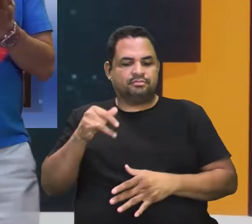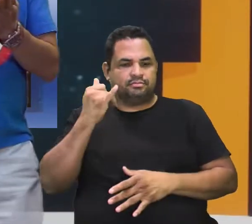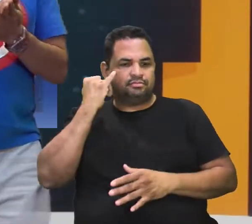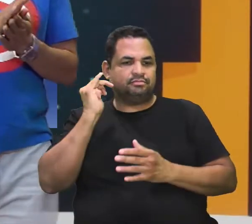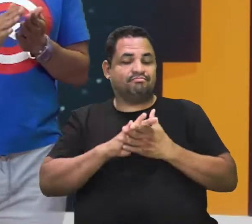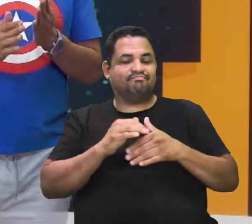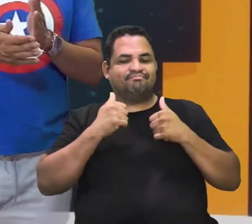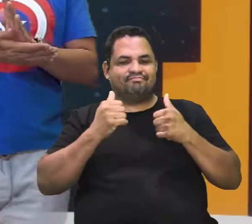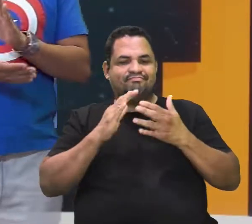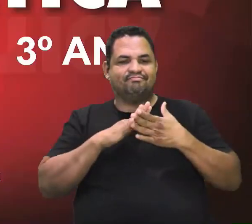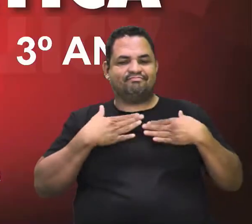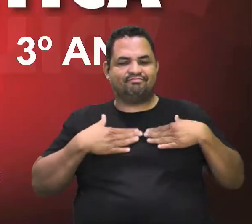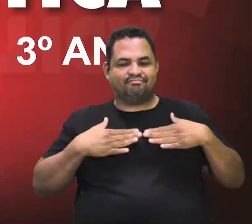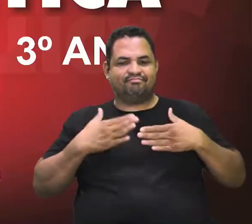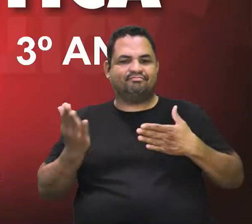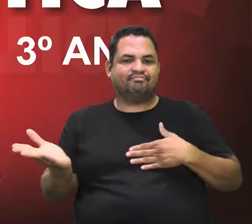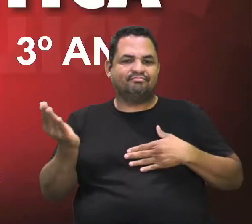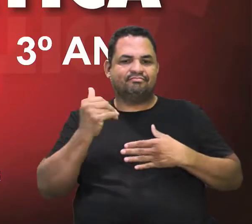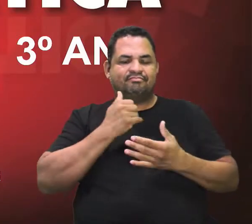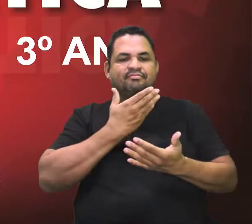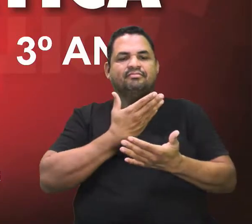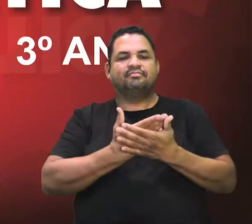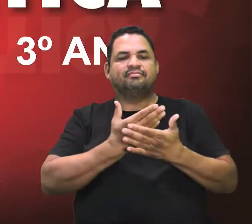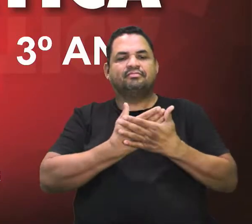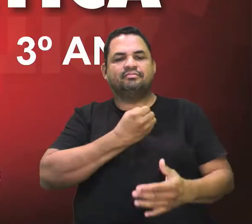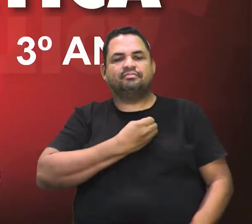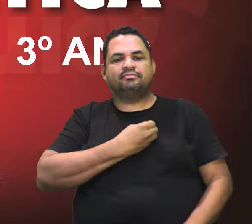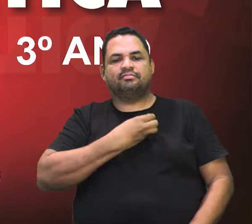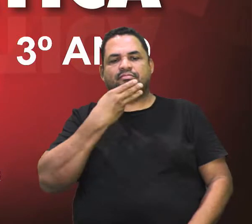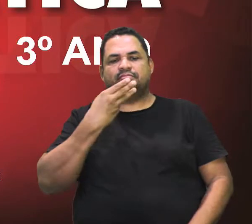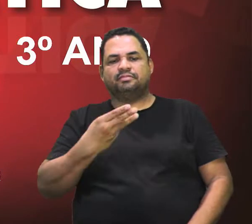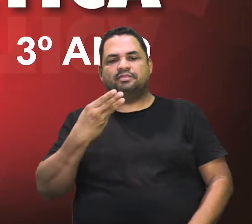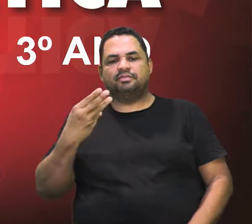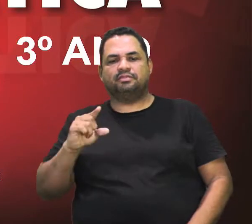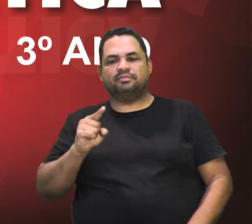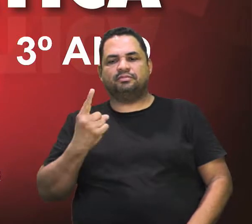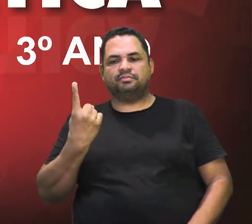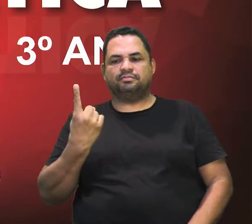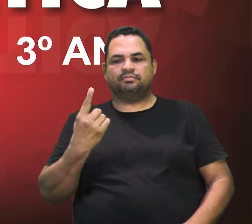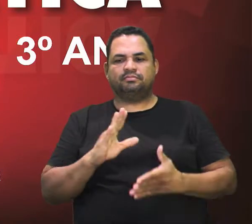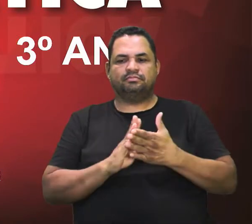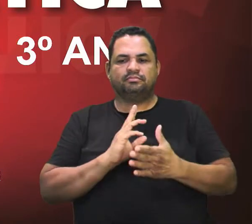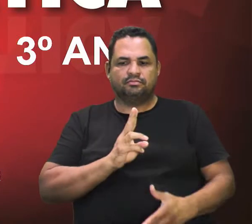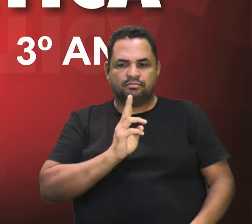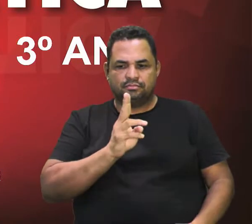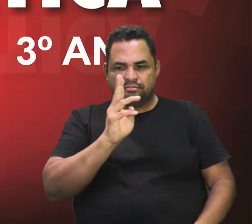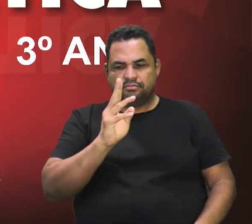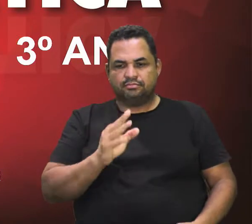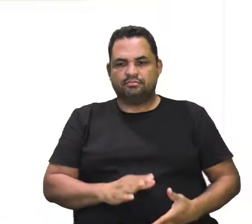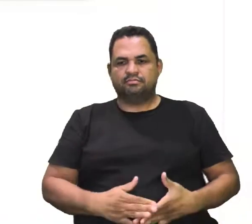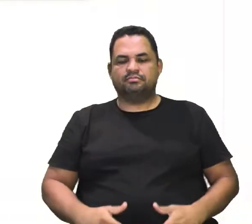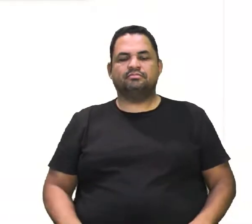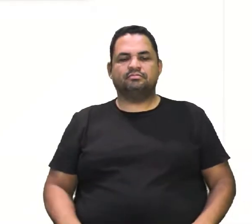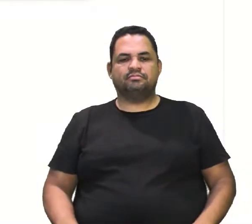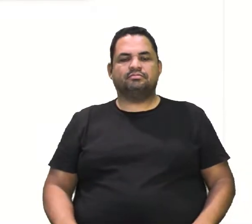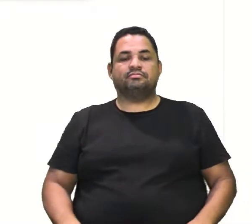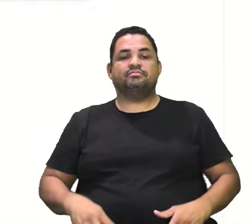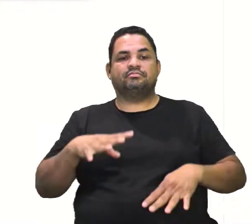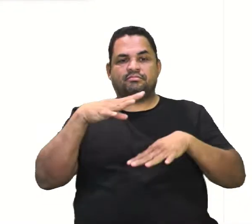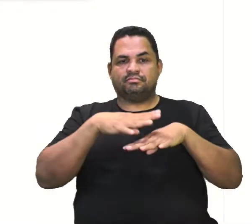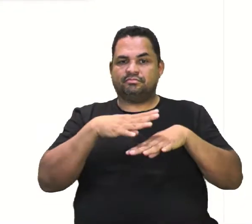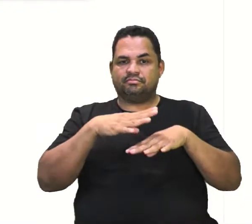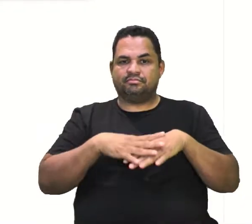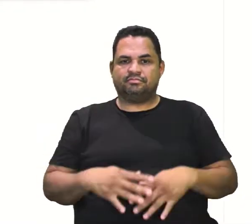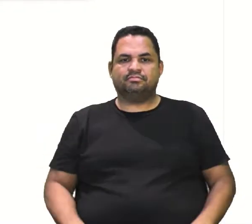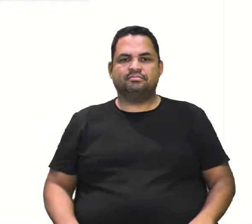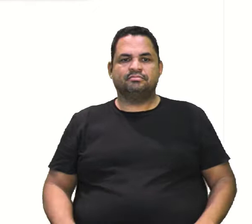jóia? Tranquilo? Então vem com a gente, é a aula 33.1 e a gente segue junto à maratona da